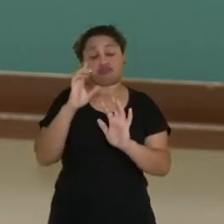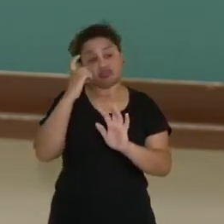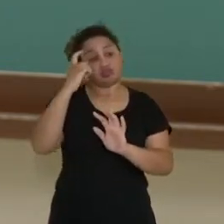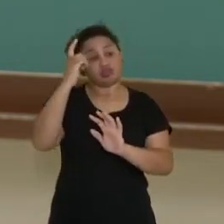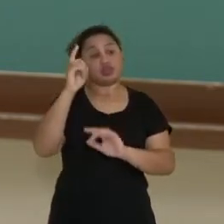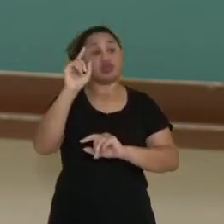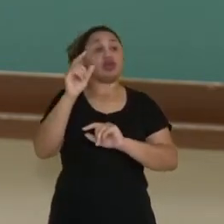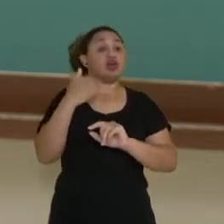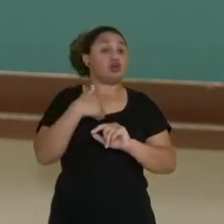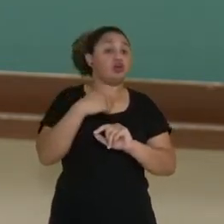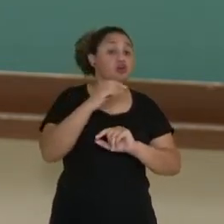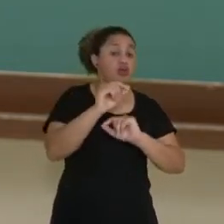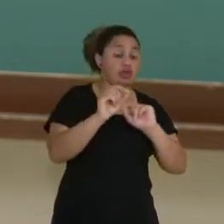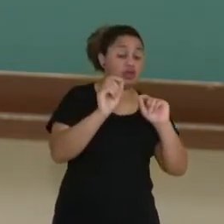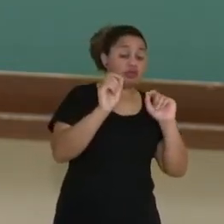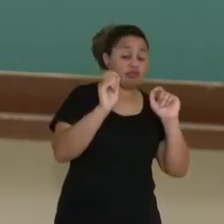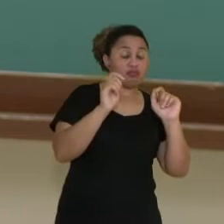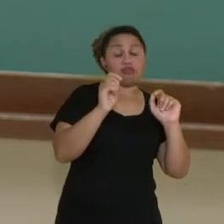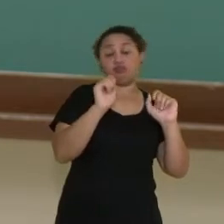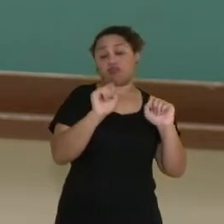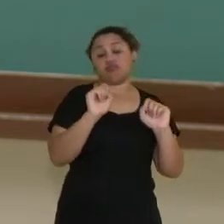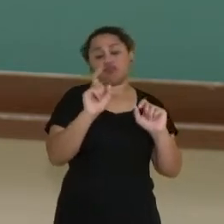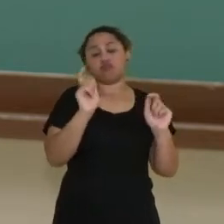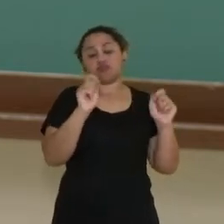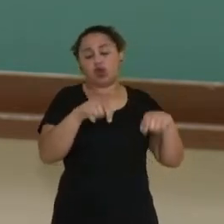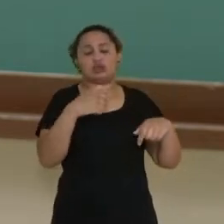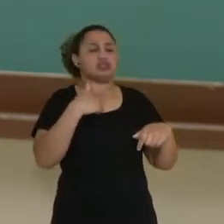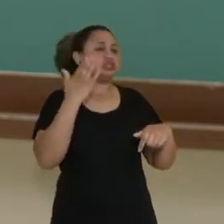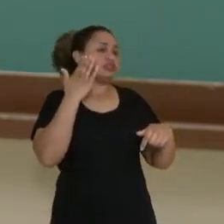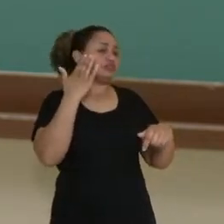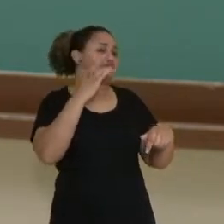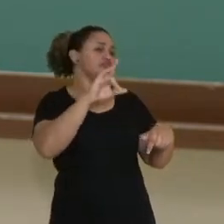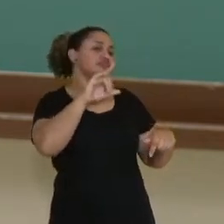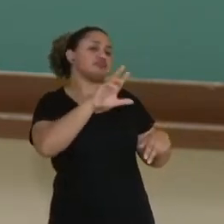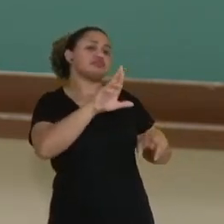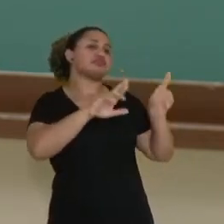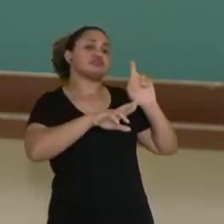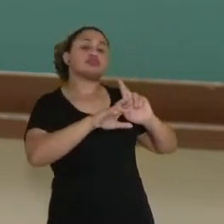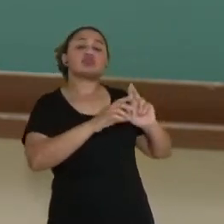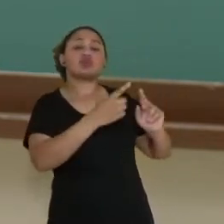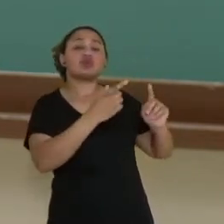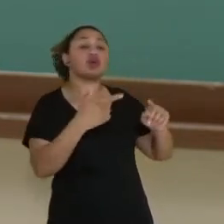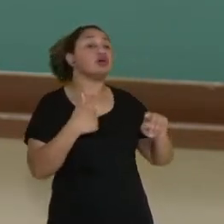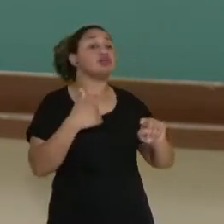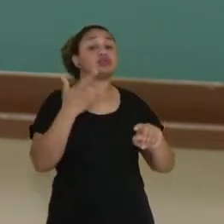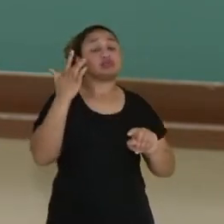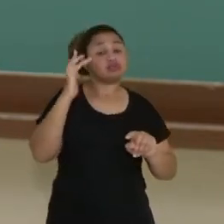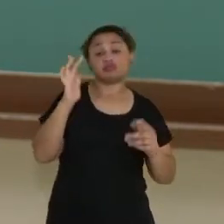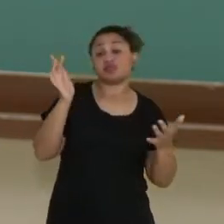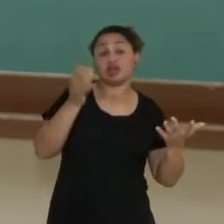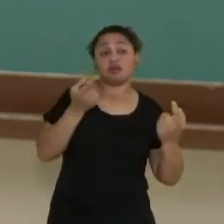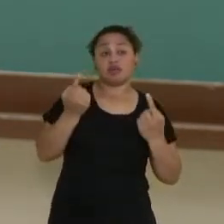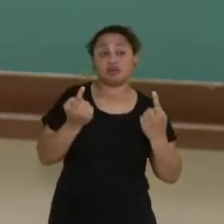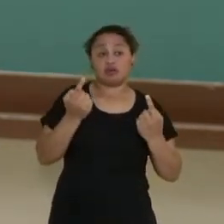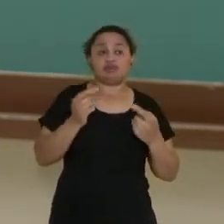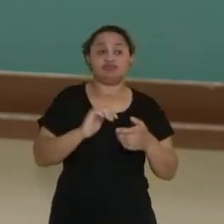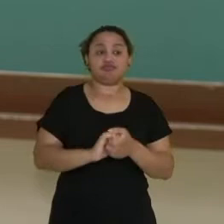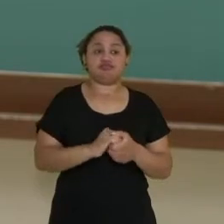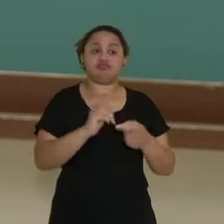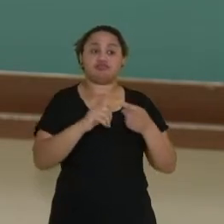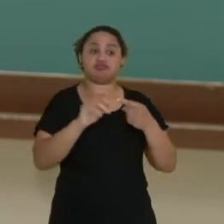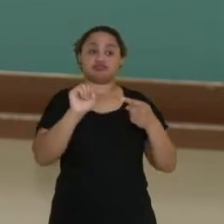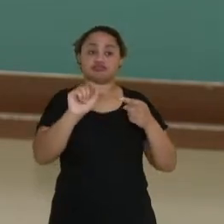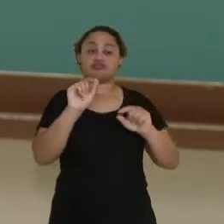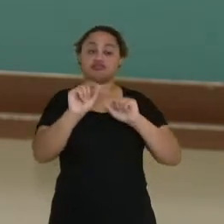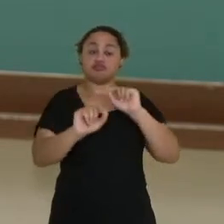aleatório. Ou seja, aqueles que você pode prever e aqueles que você não pode prever. Então, na letra